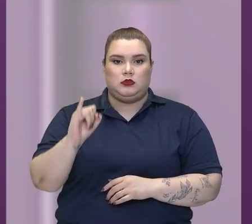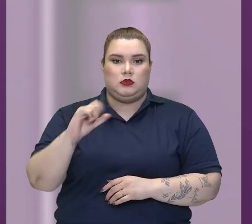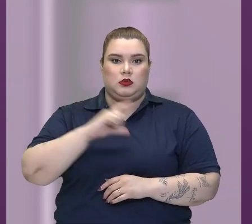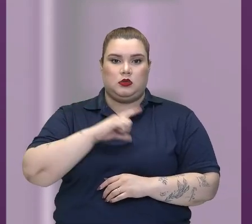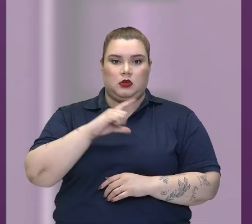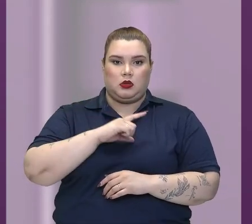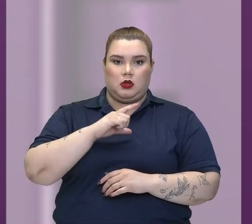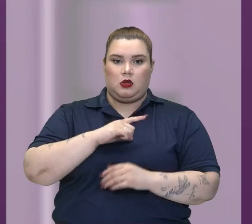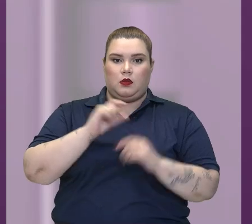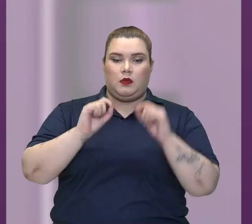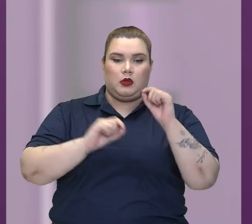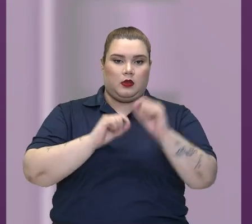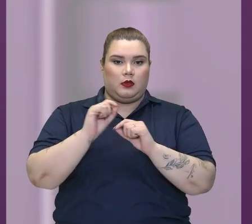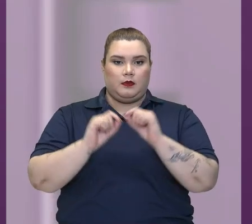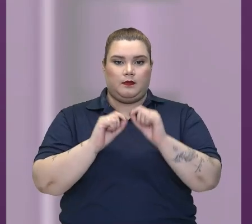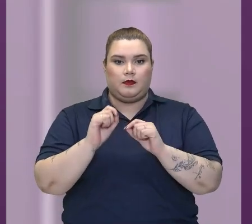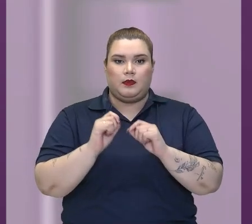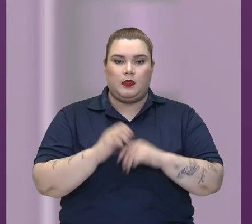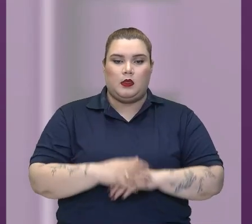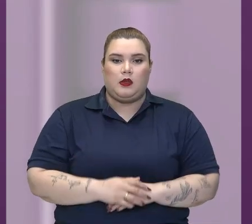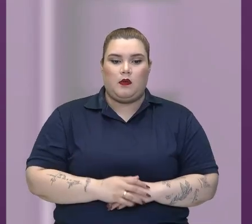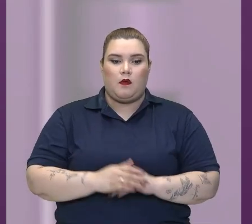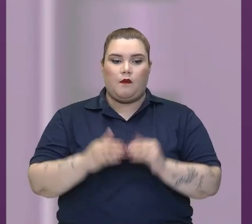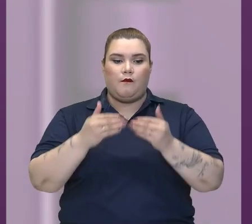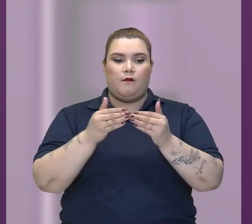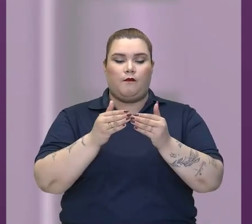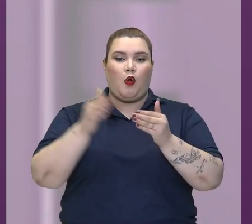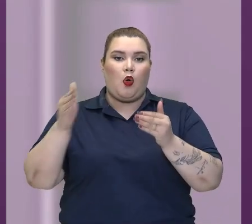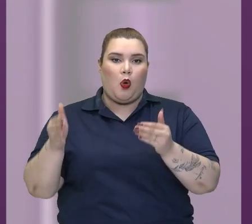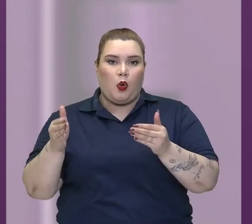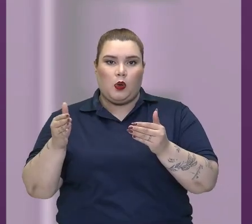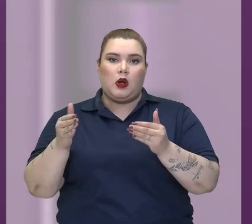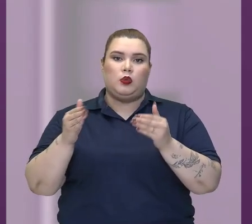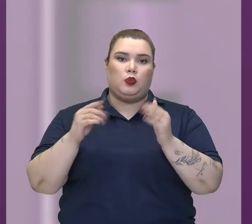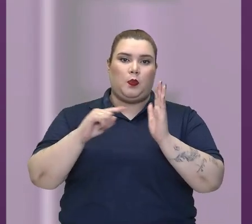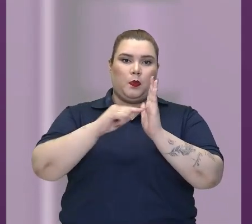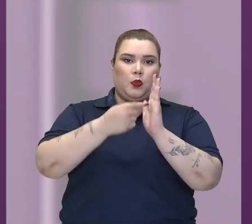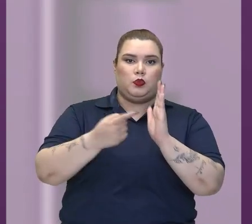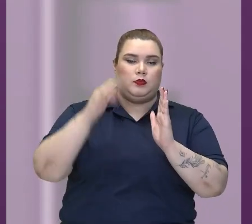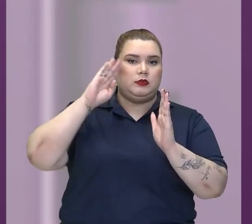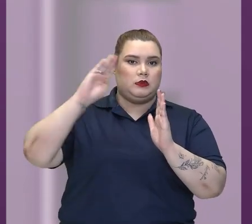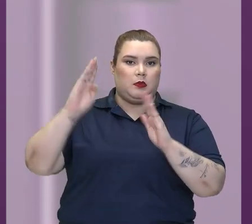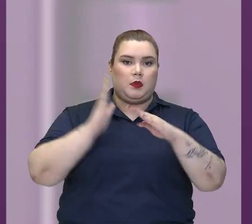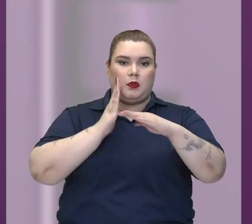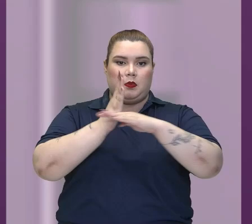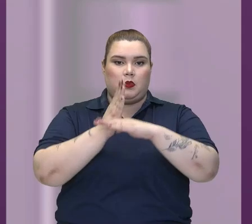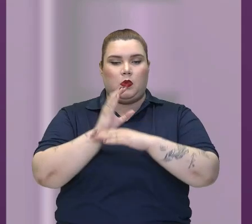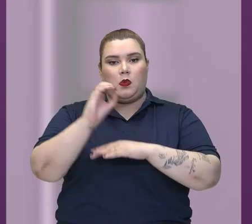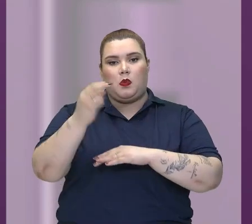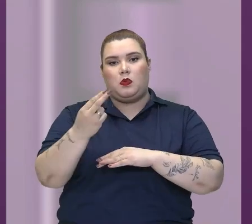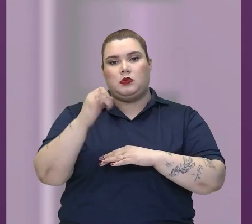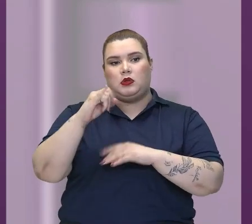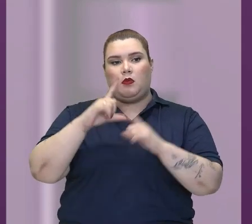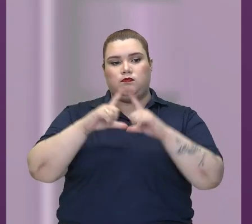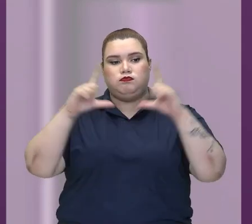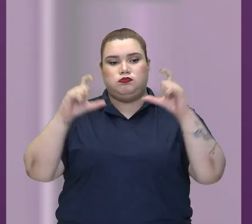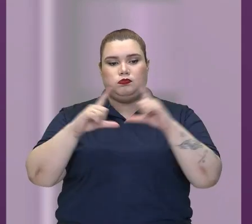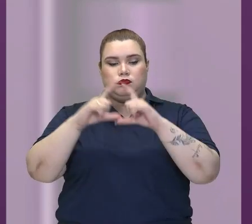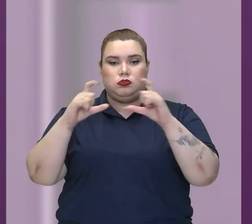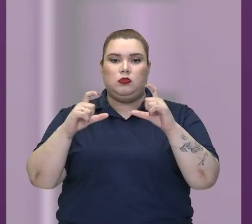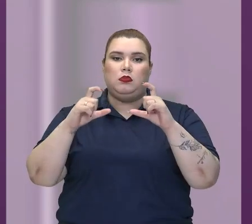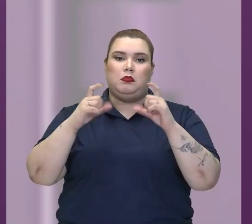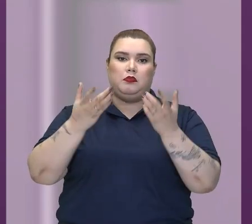fora da origem do plano, ou se o achatamento dele for diferente, a gente também consegue